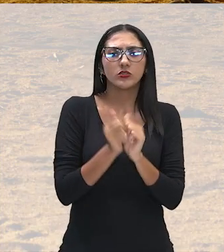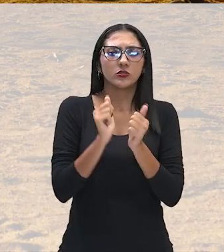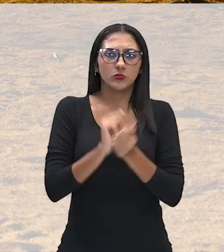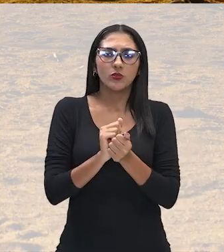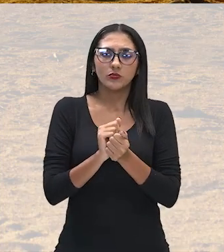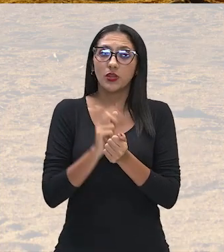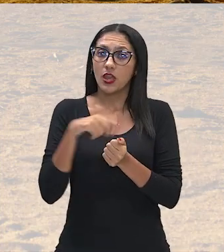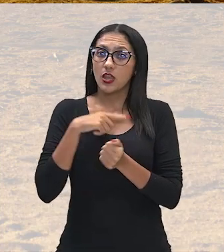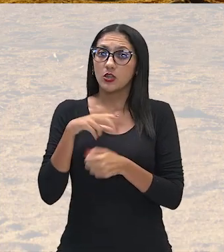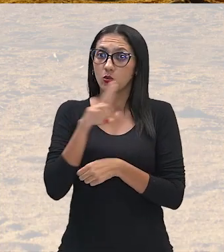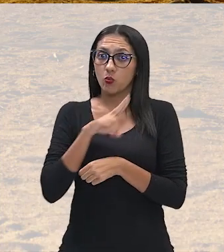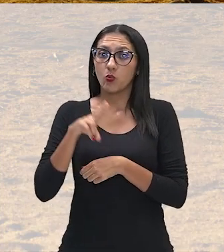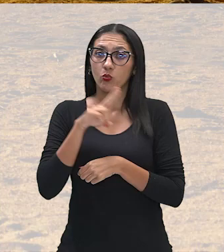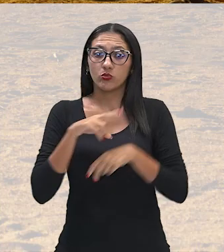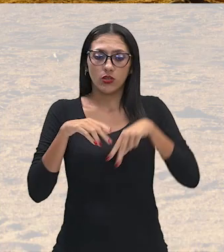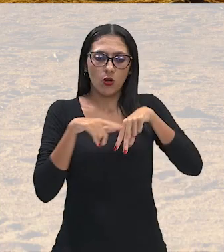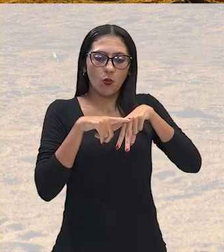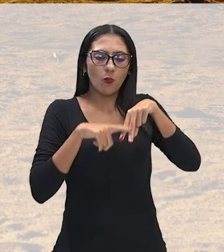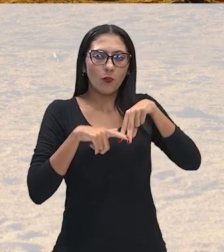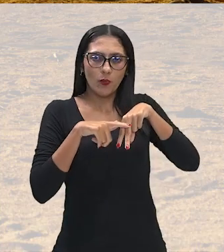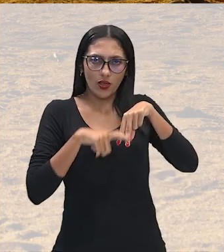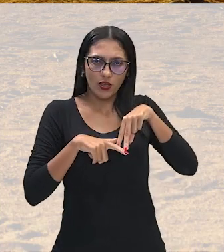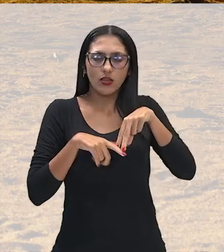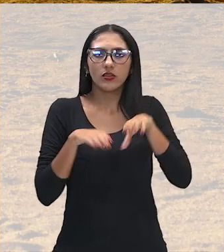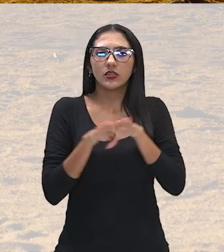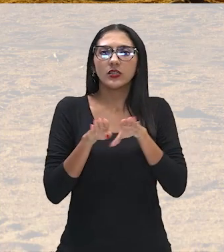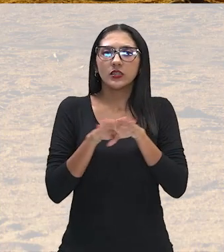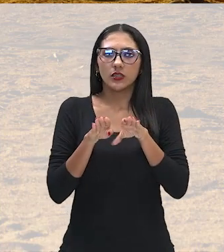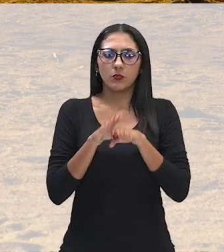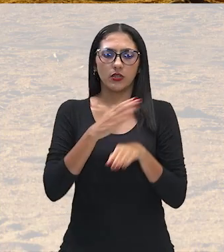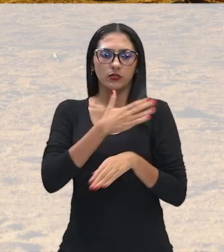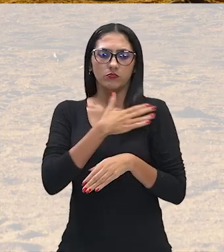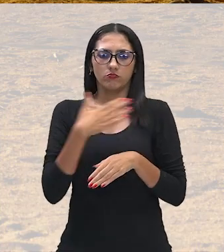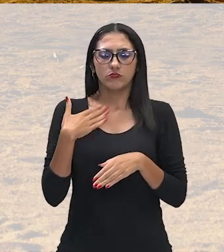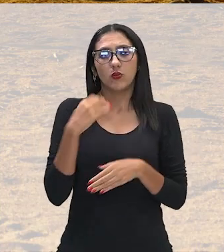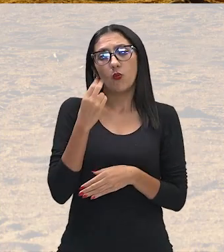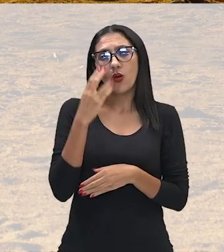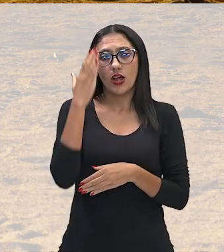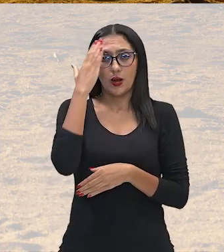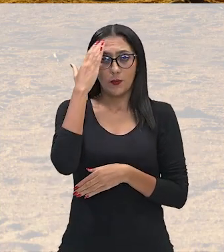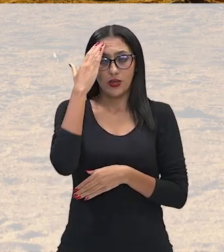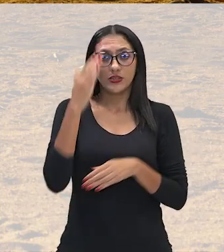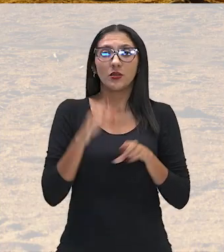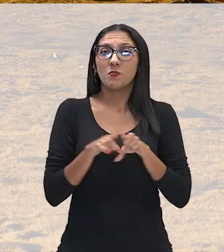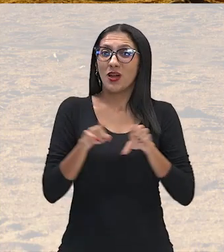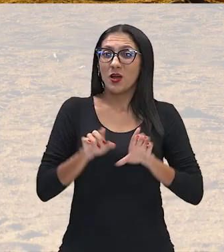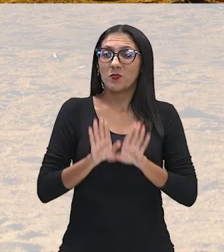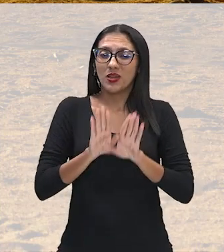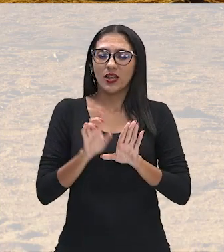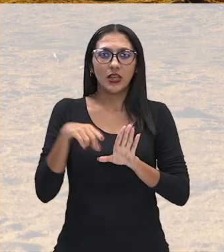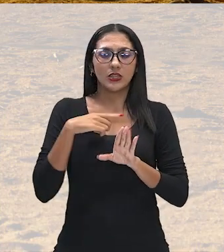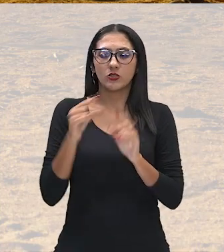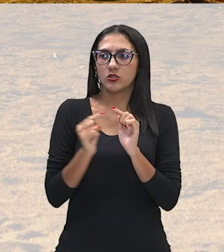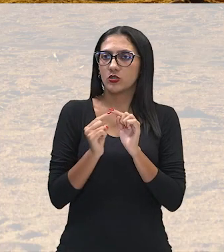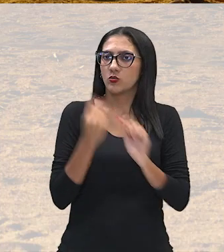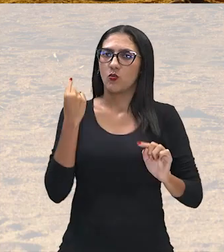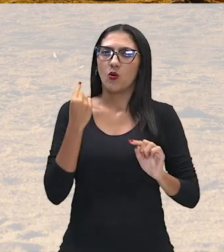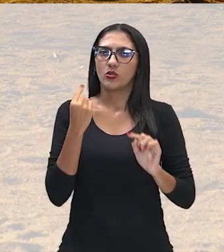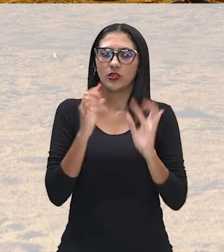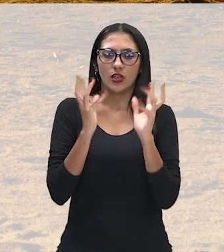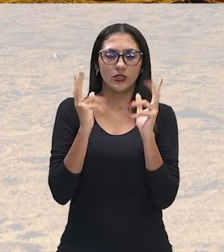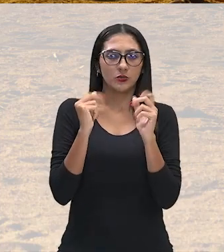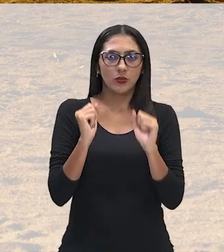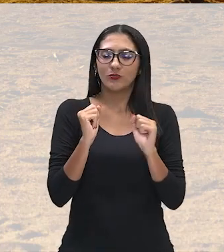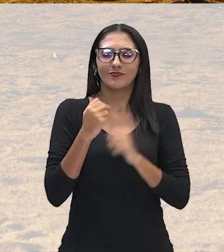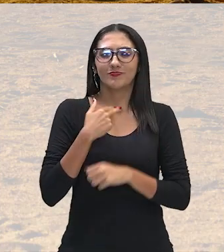pés, coxas, peito, cabeça e ombros, mas não é permitido o uso, por exemplo, das mãos, como é permitido no vôlei, tá